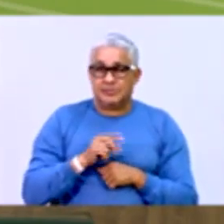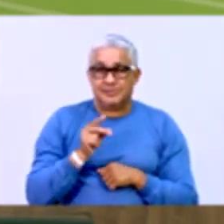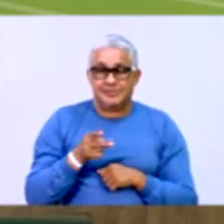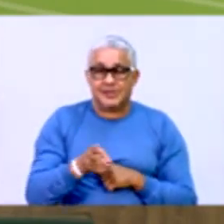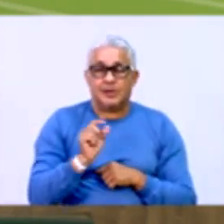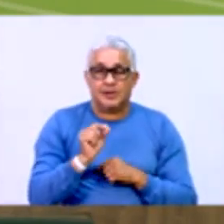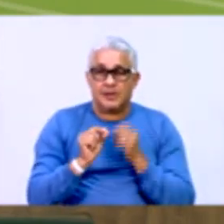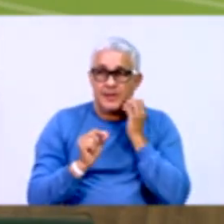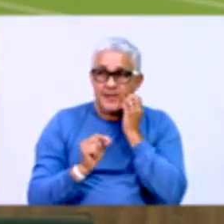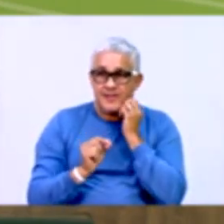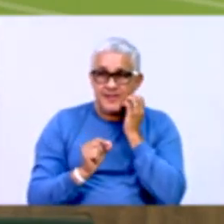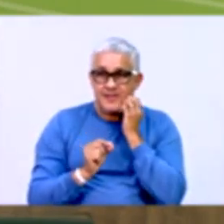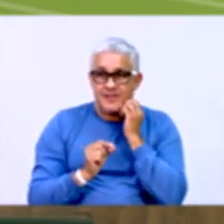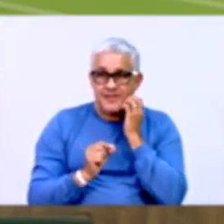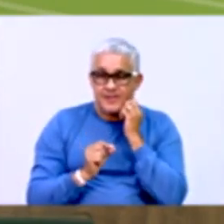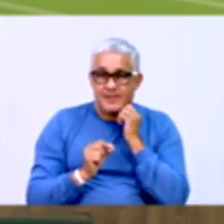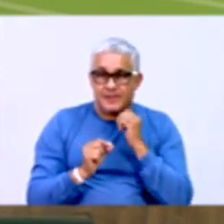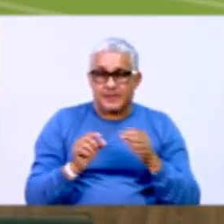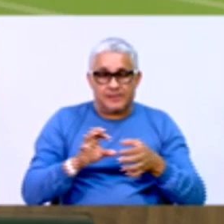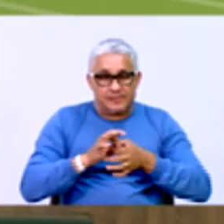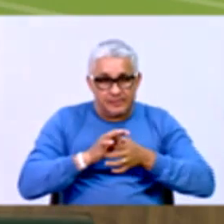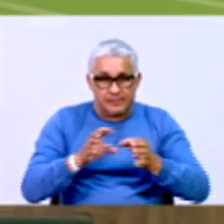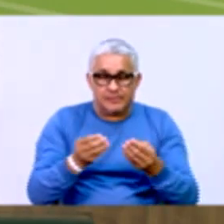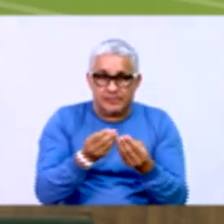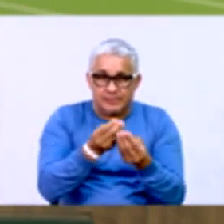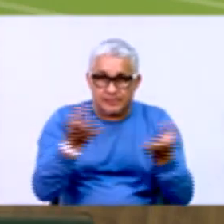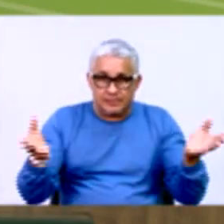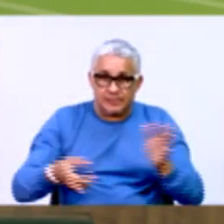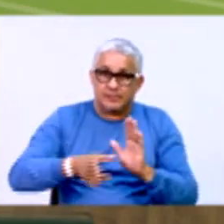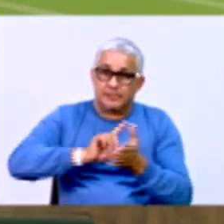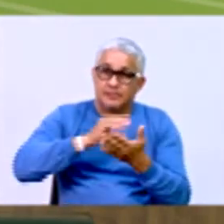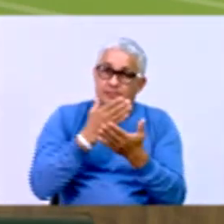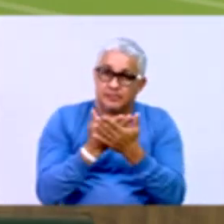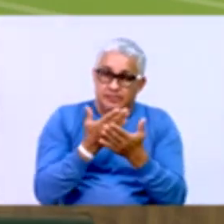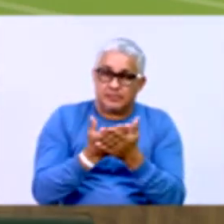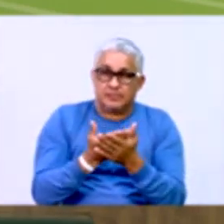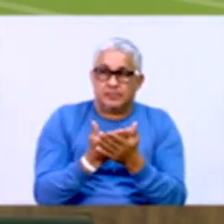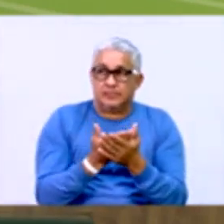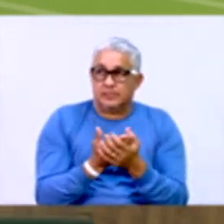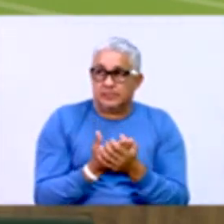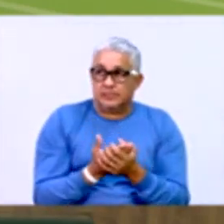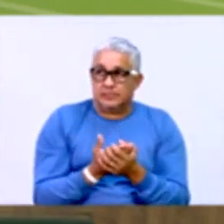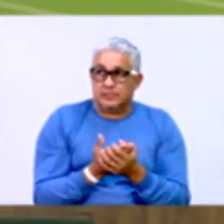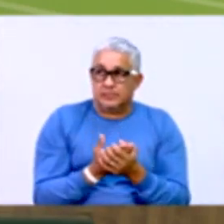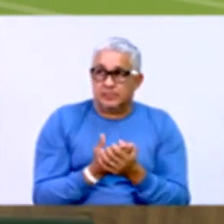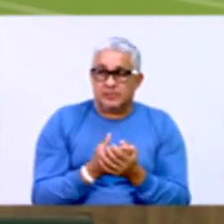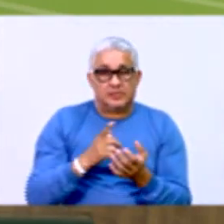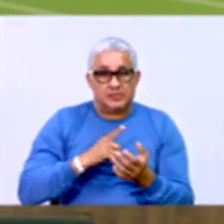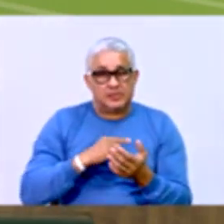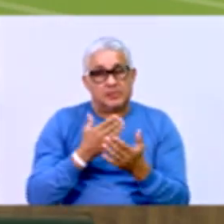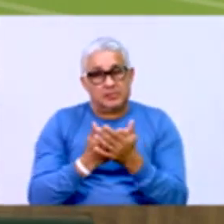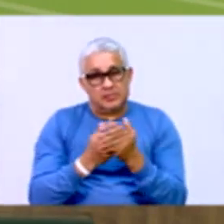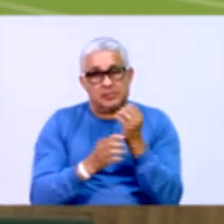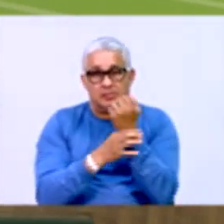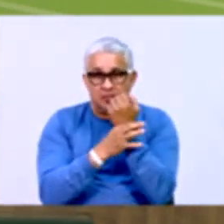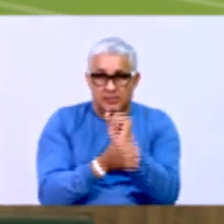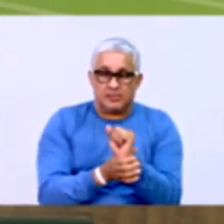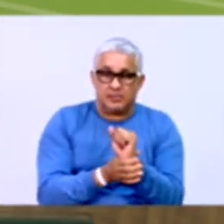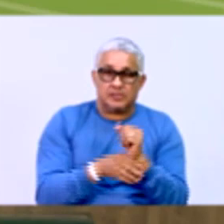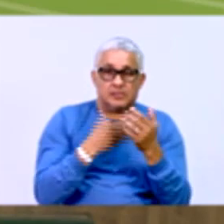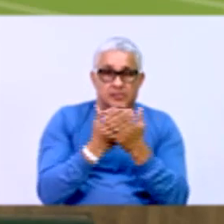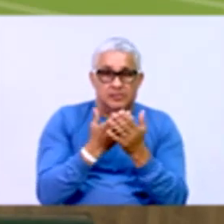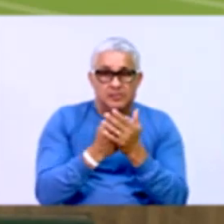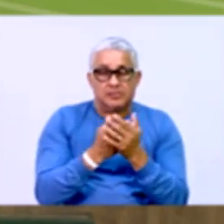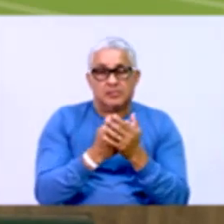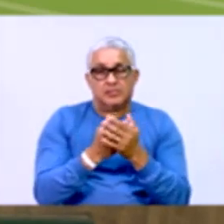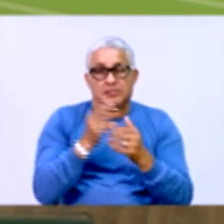fazer, disponibilizar o material bem antes da aula, né? Verdade. Então poxa, vai ter aula de segurança, vai ter aula de multimídia,